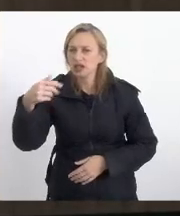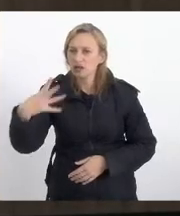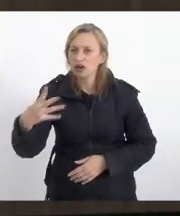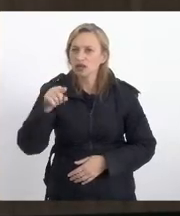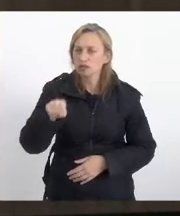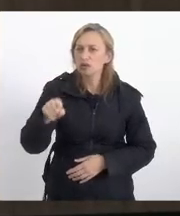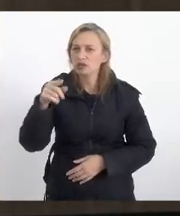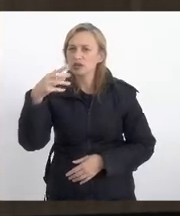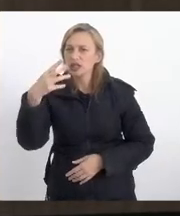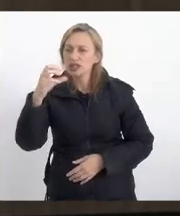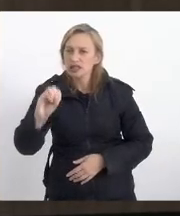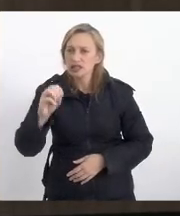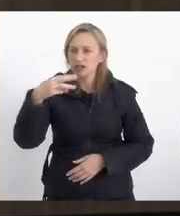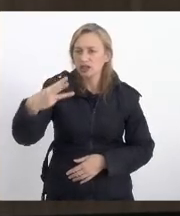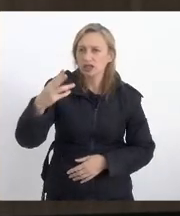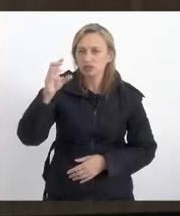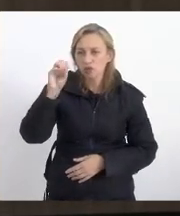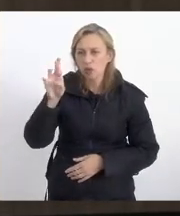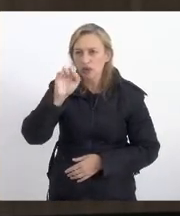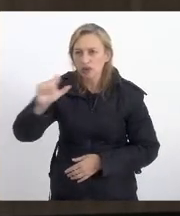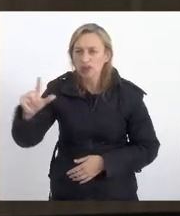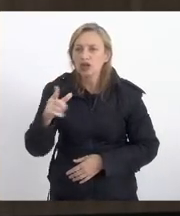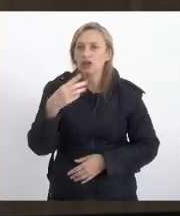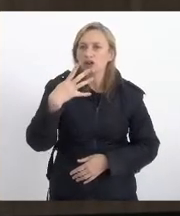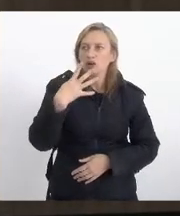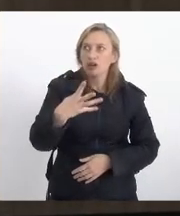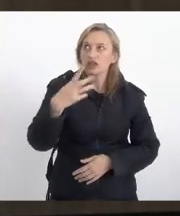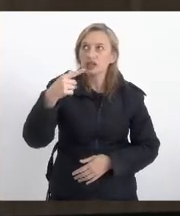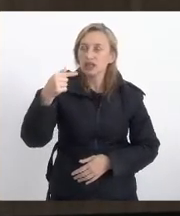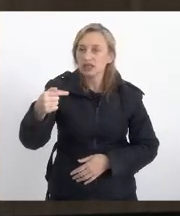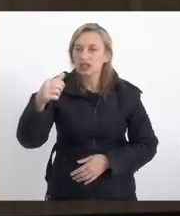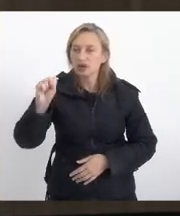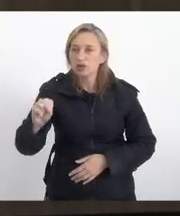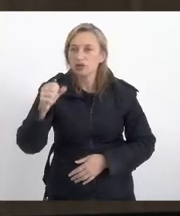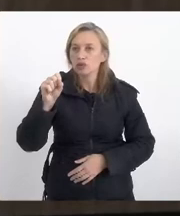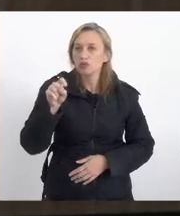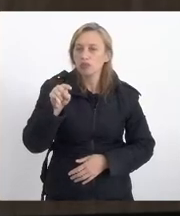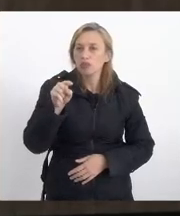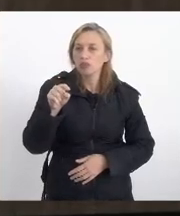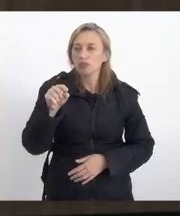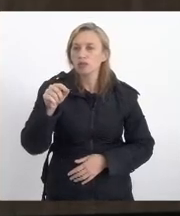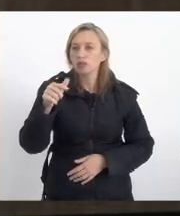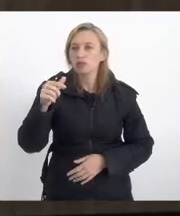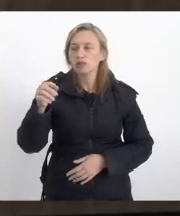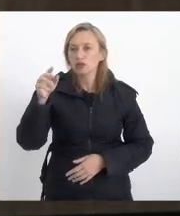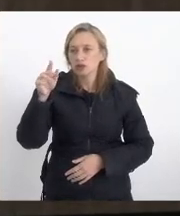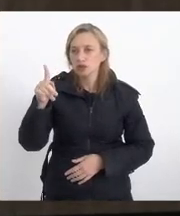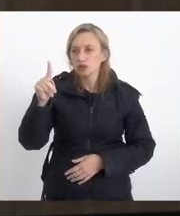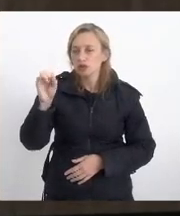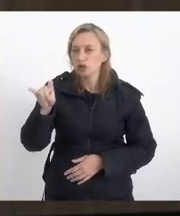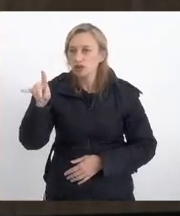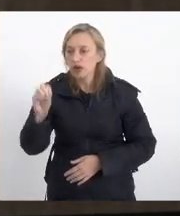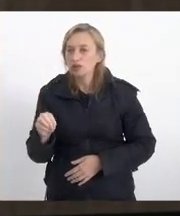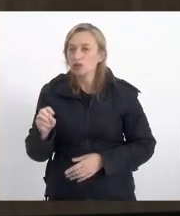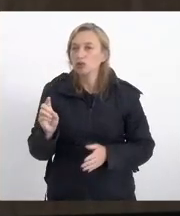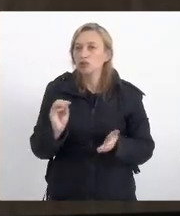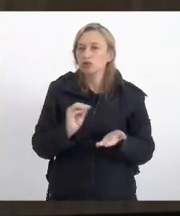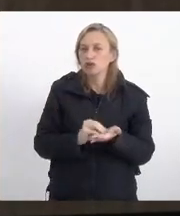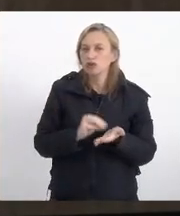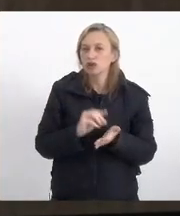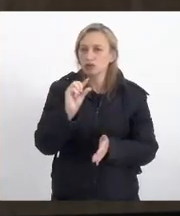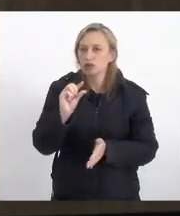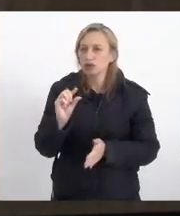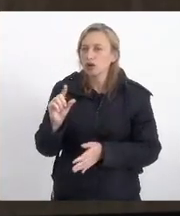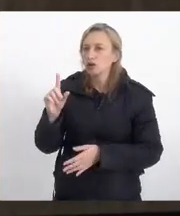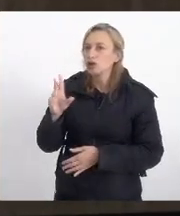R$ 4.374,03 para um coronel e de R$ 478,12 para um soldado. Eu queria agora passar esse tempo que sobrou para o